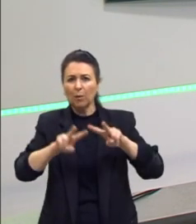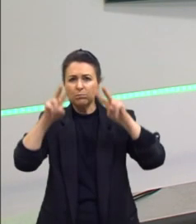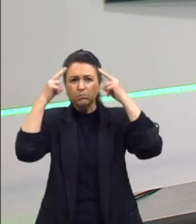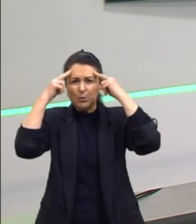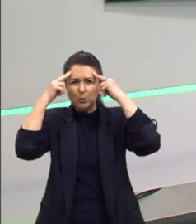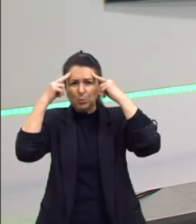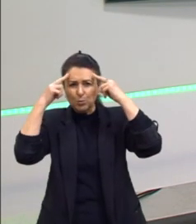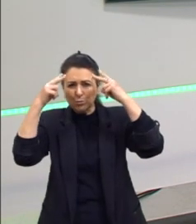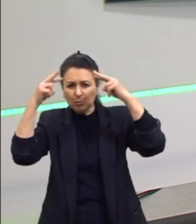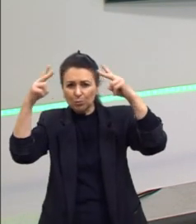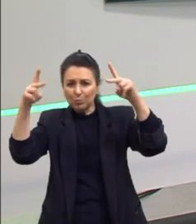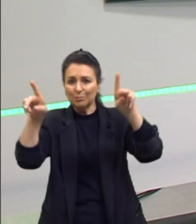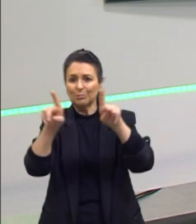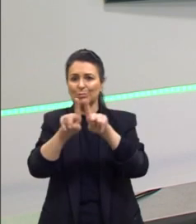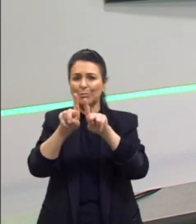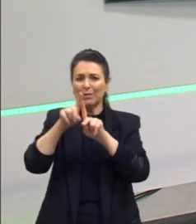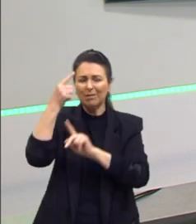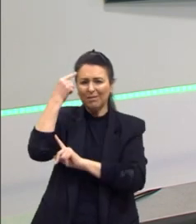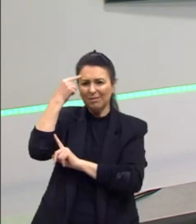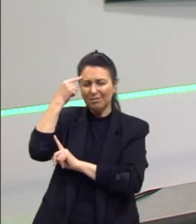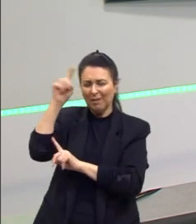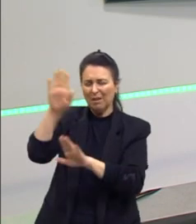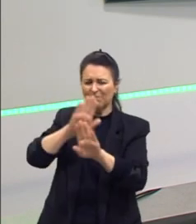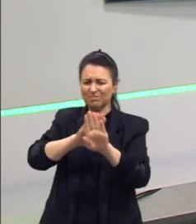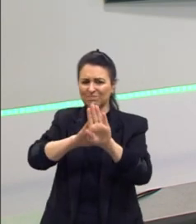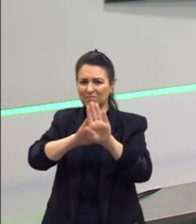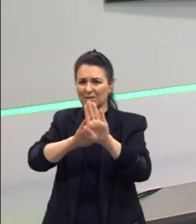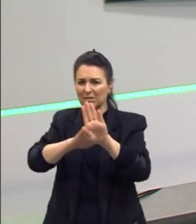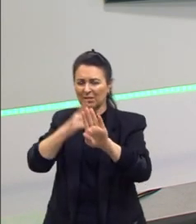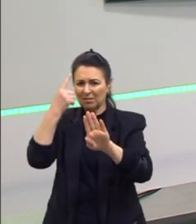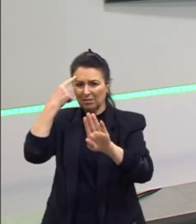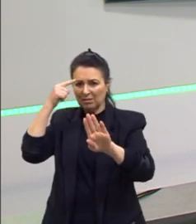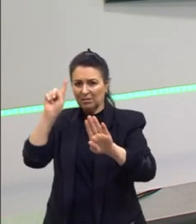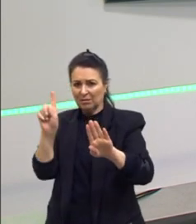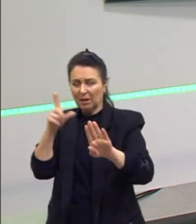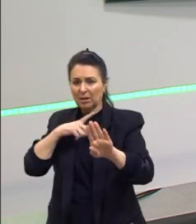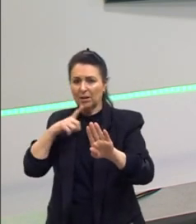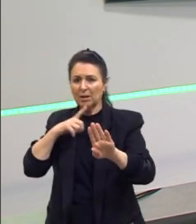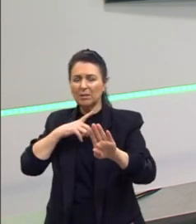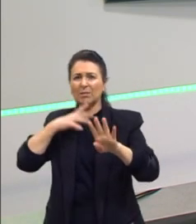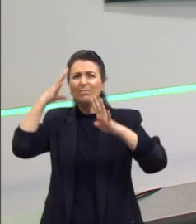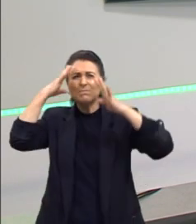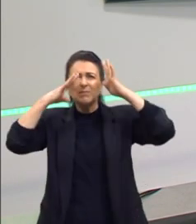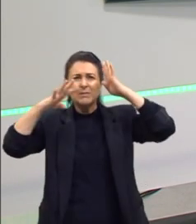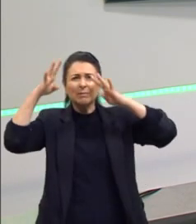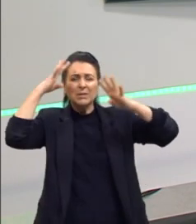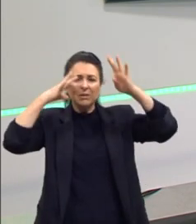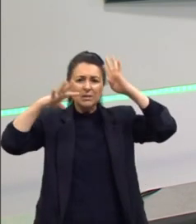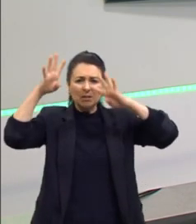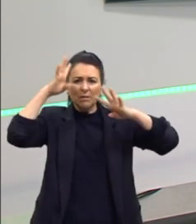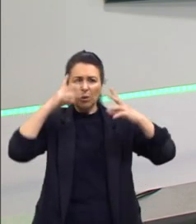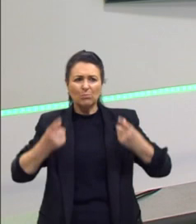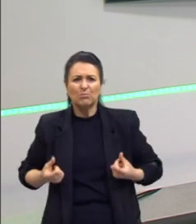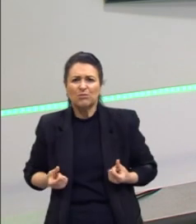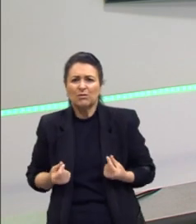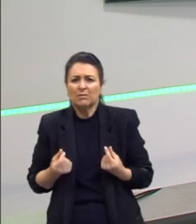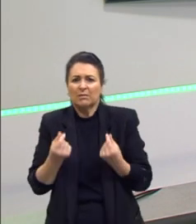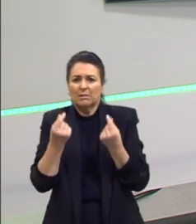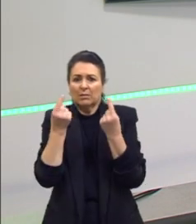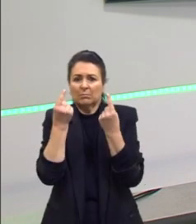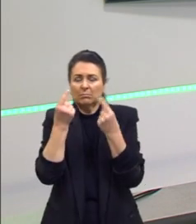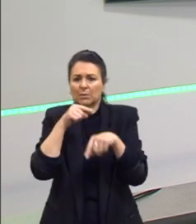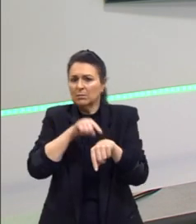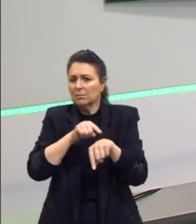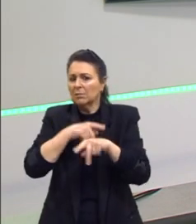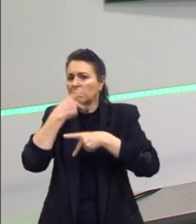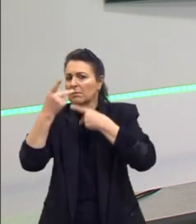não é uma visão também idealizada é configurada a partir de fantasias de riqueza e